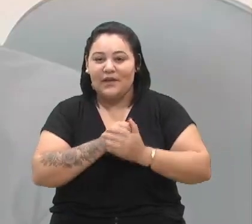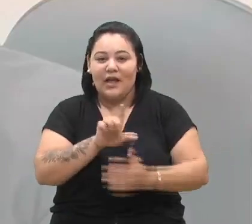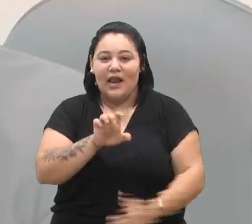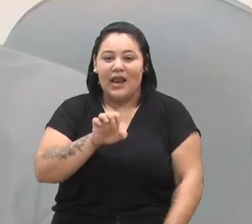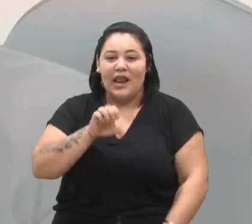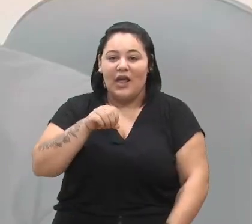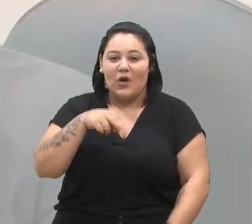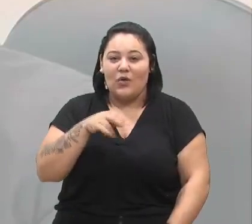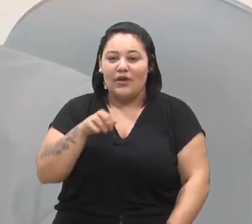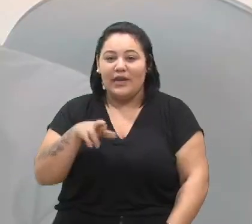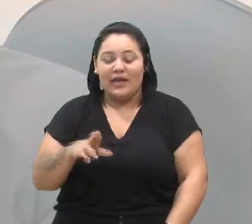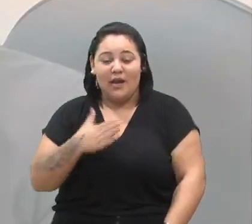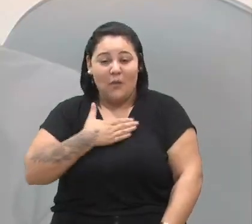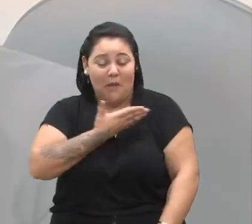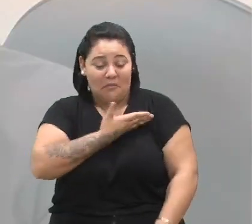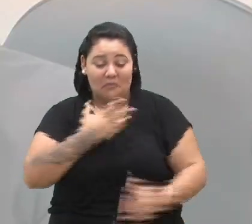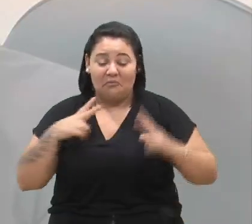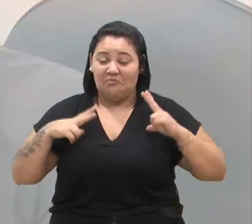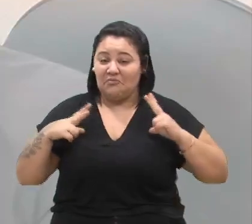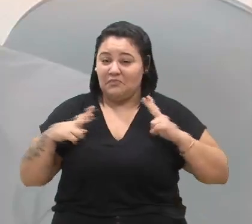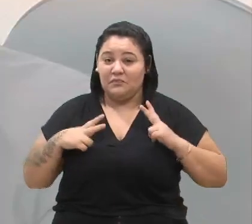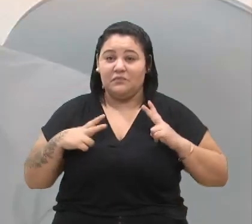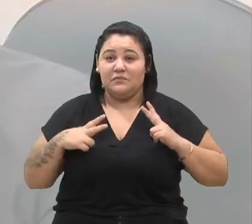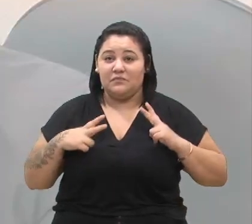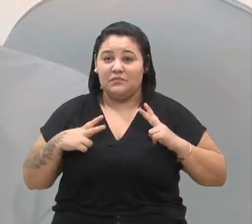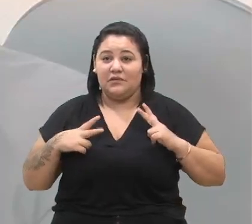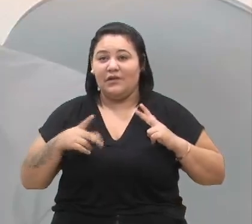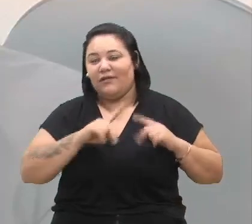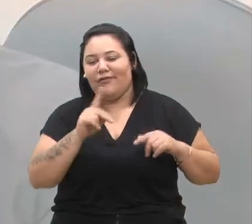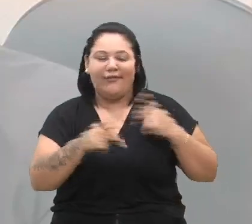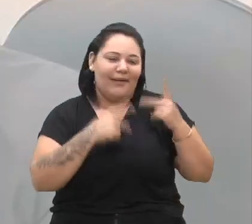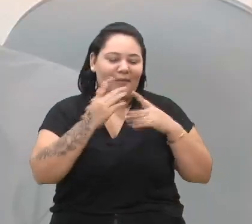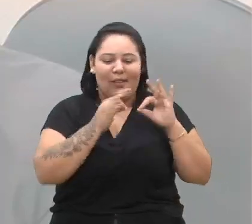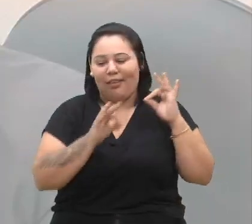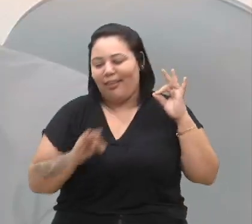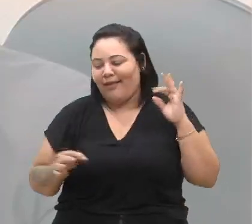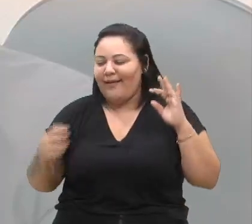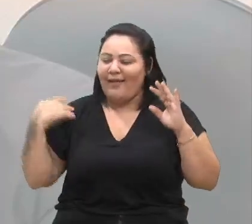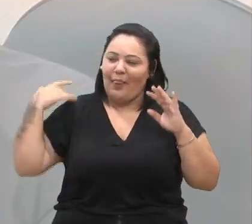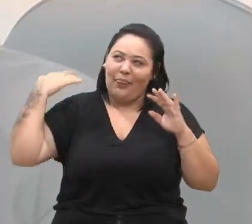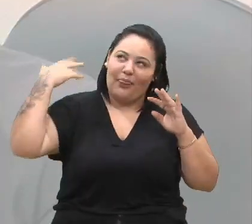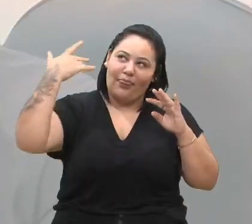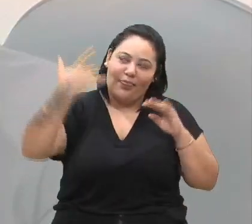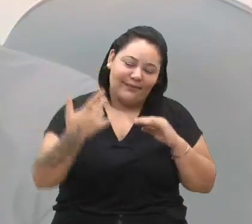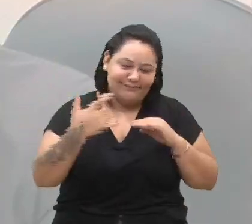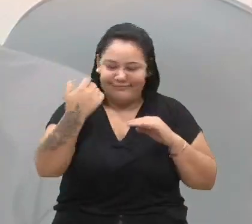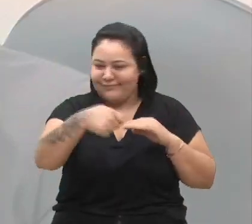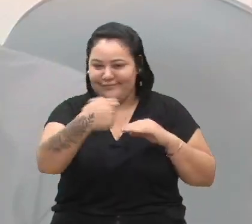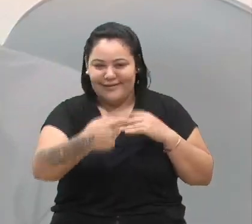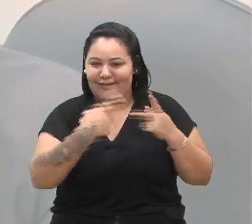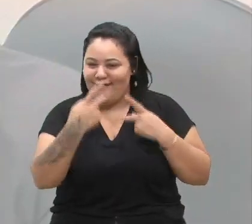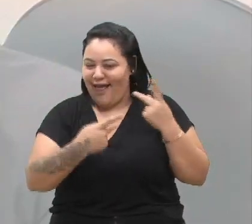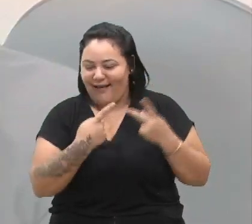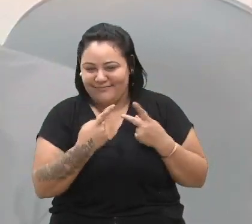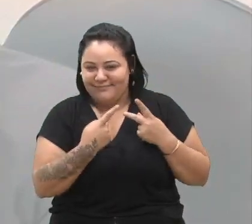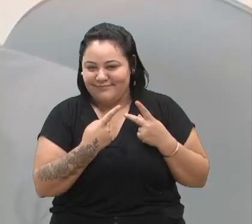um amigo pessoal e não vou ficar aqui relembrando toda a história que o senhor contou aqui de vida do